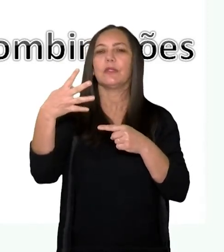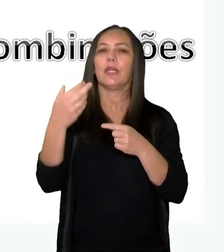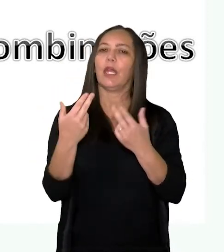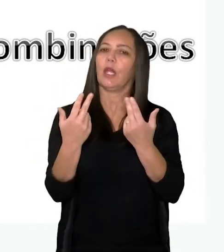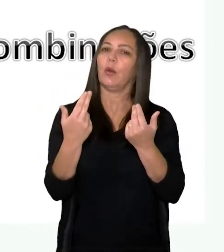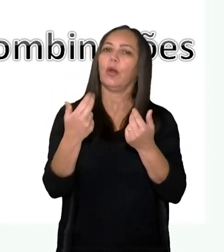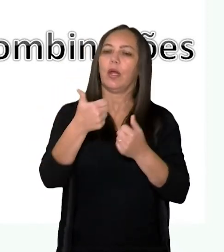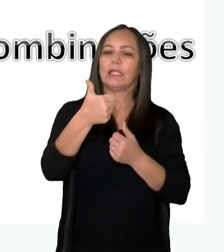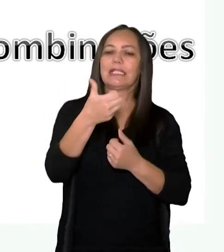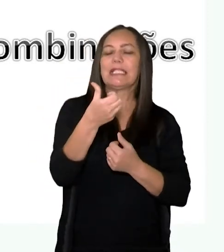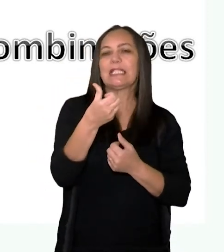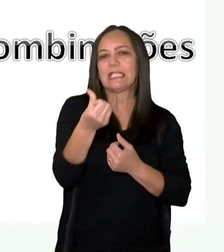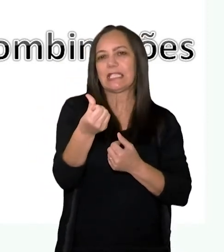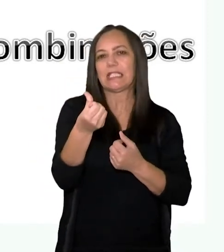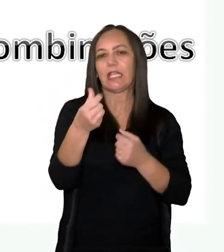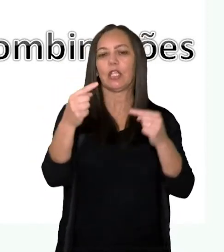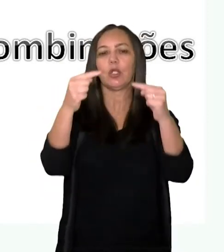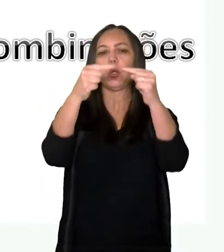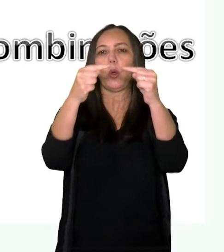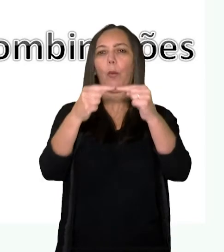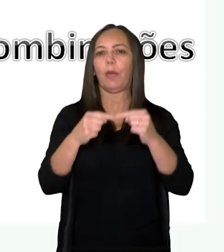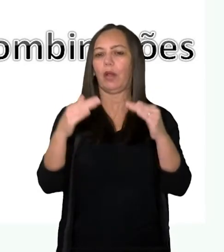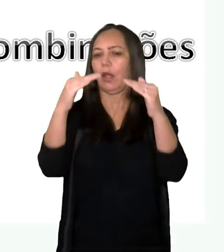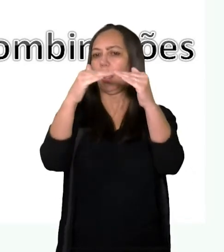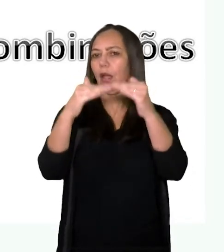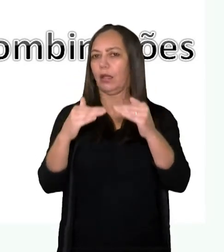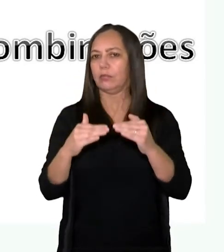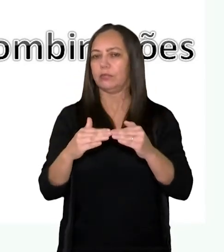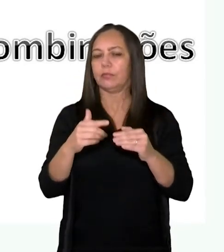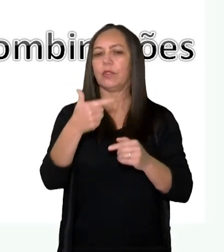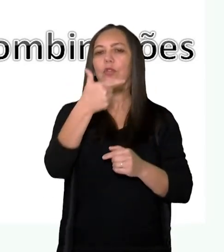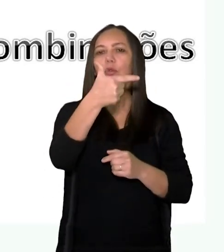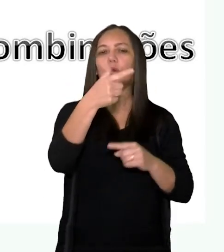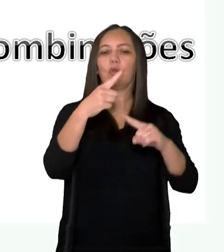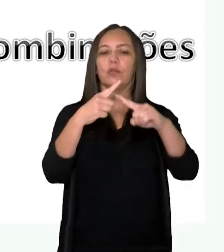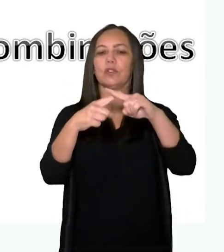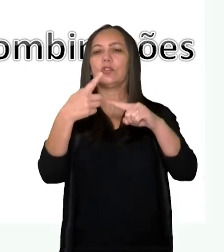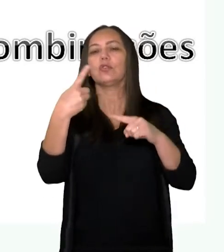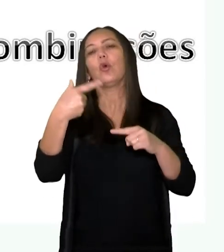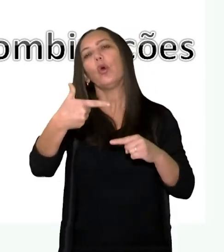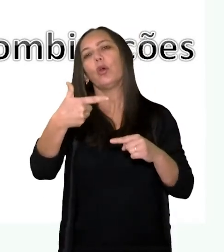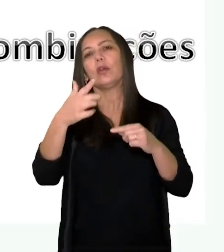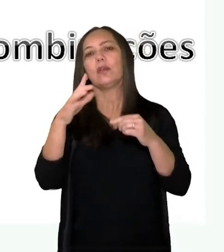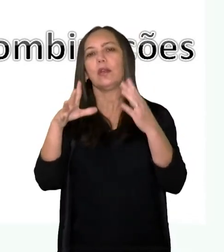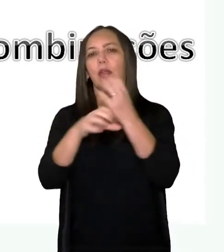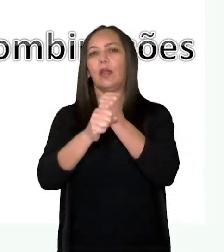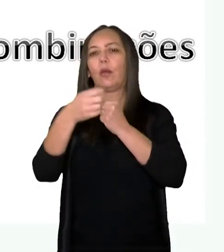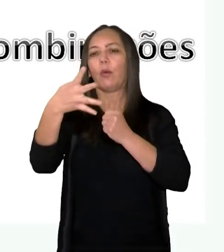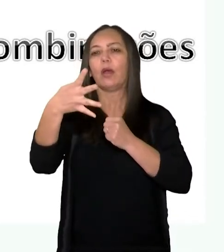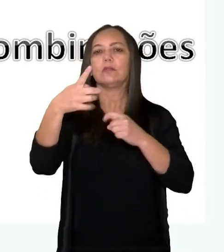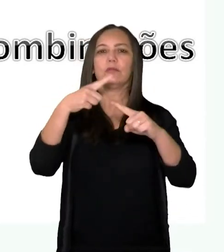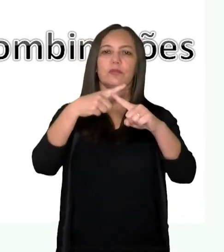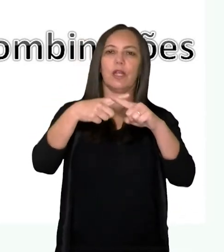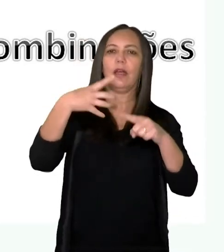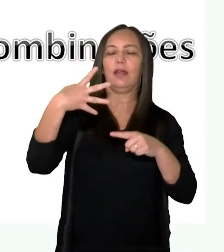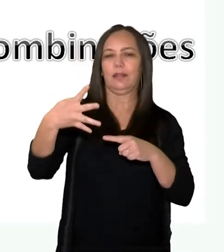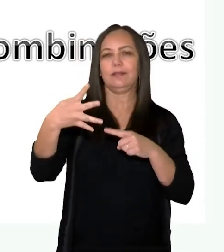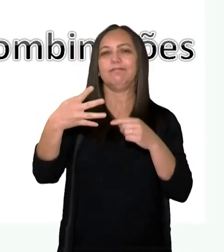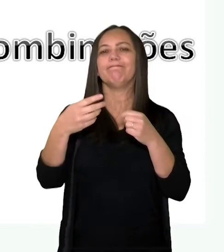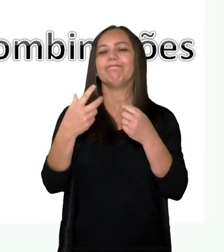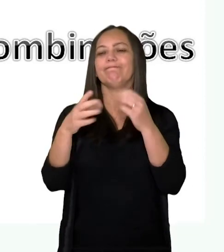dá igual a 16 combinações. Vamos comigo? 2 vezes 2, 4, 4 vezes